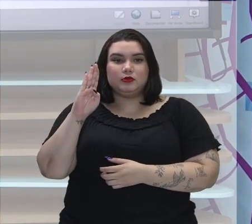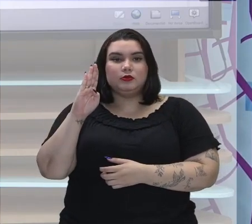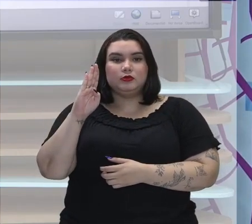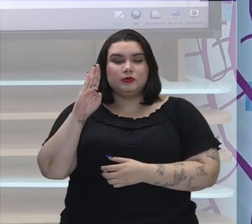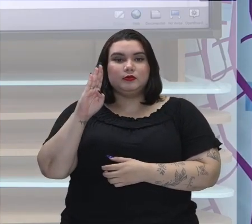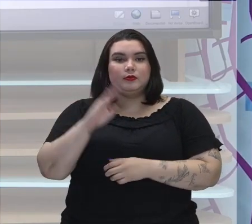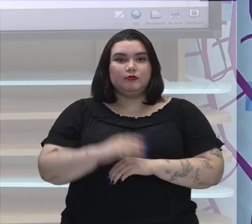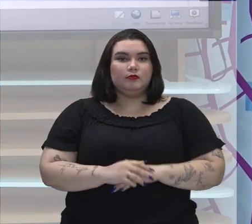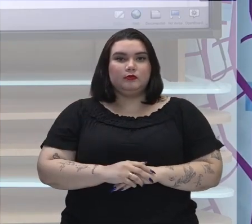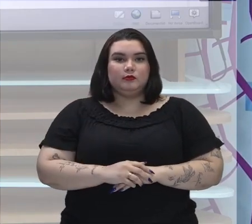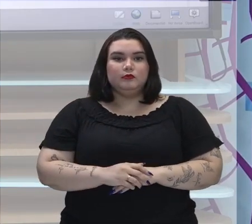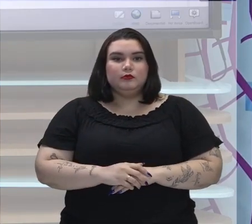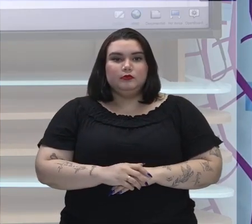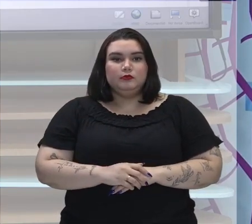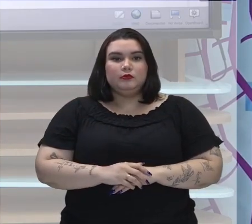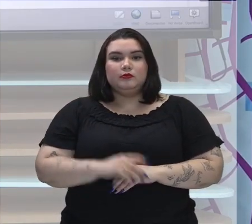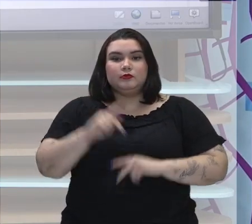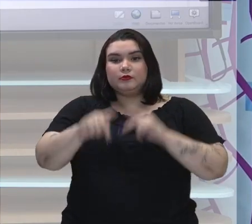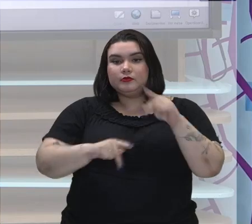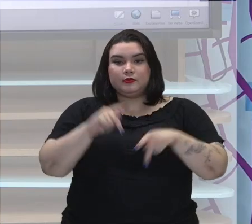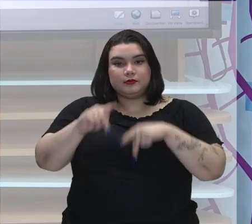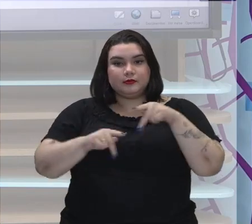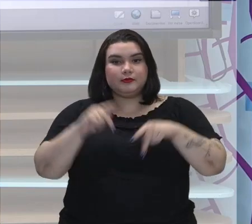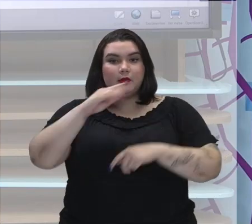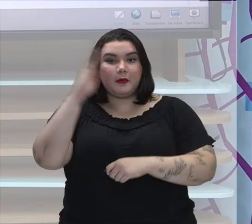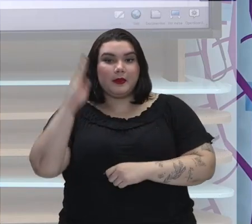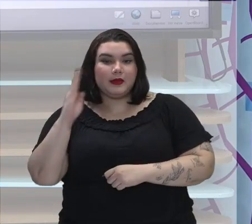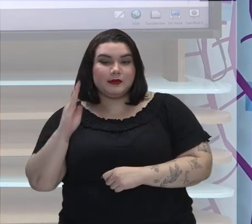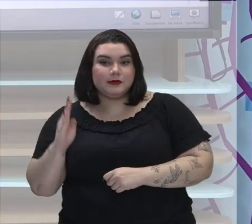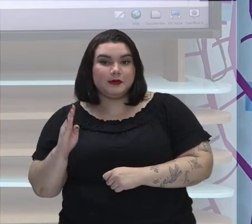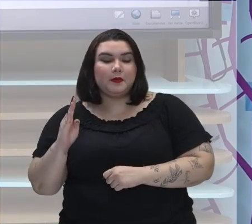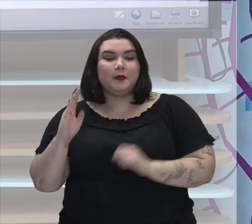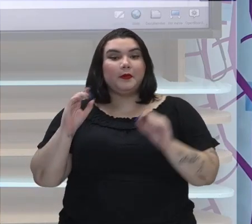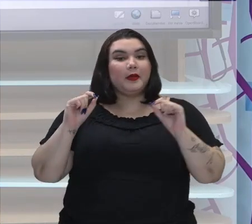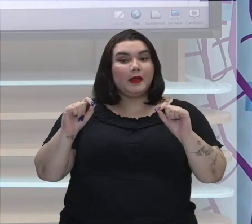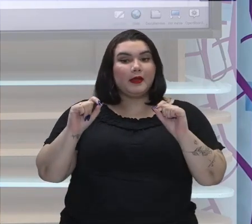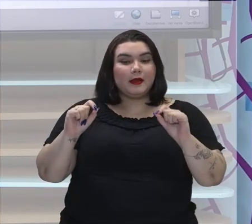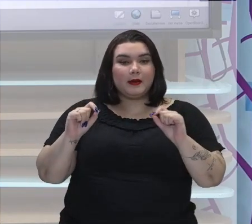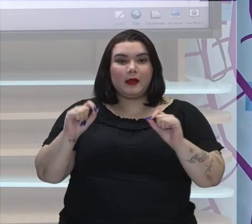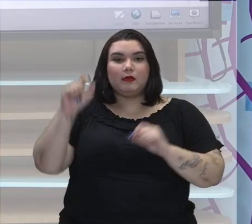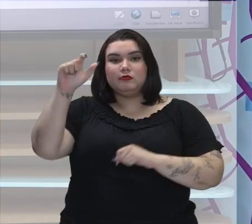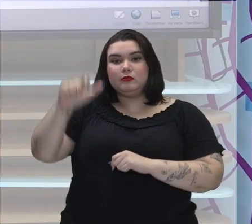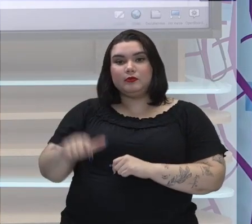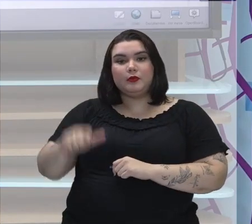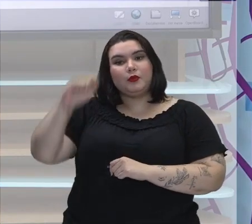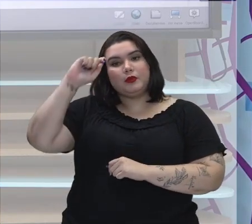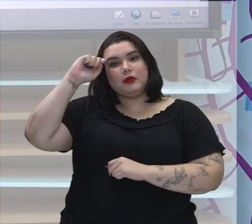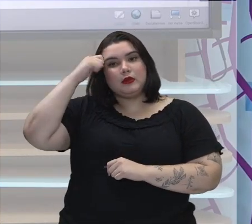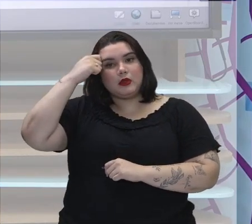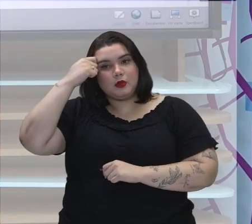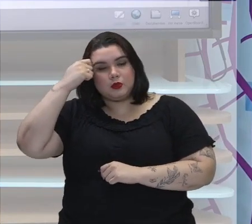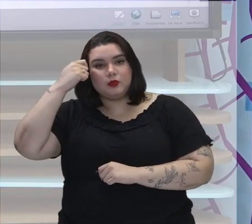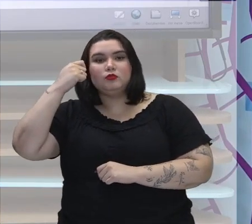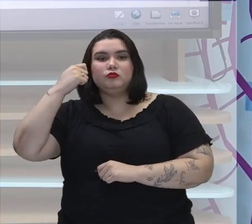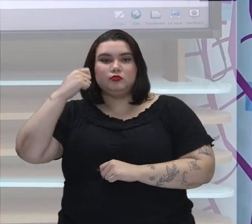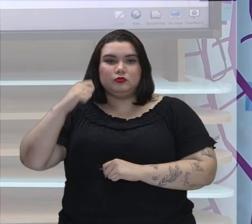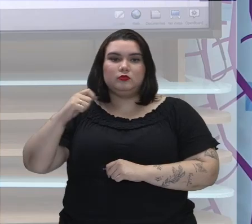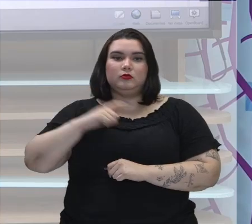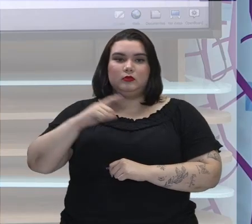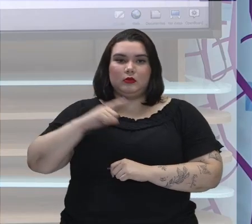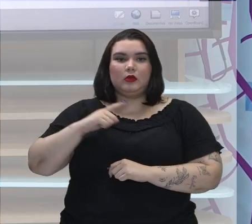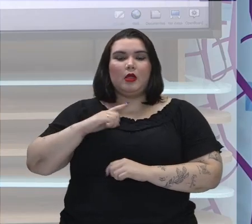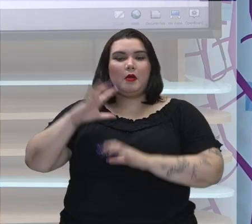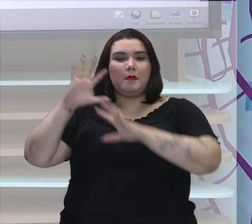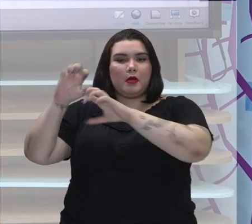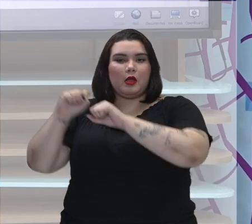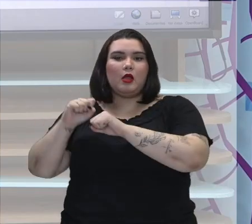dos principais pilares da população brasileira, que é, né, o negro que é trazido, né,